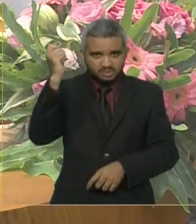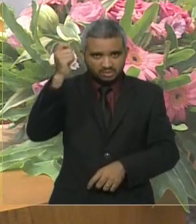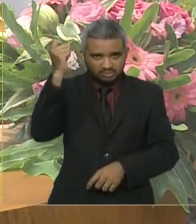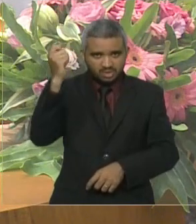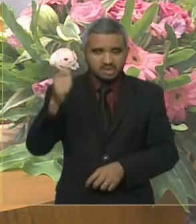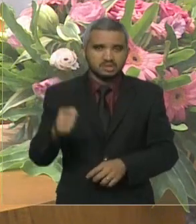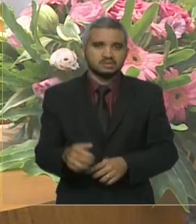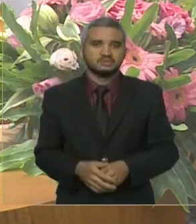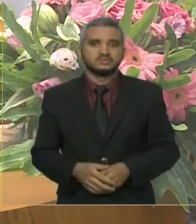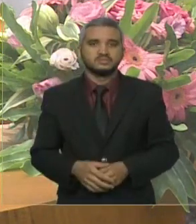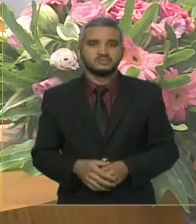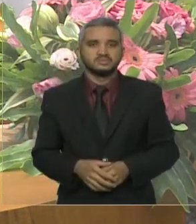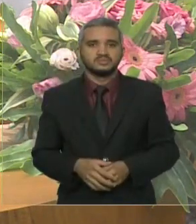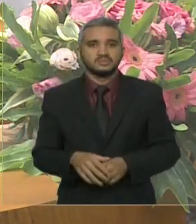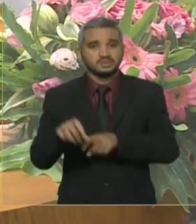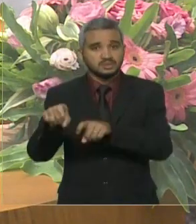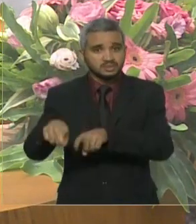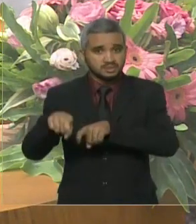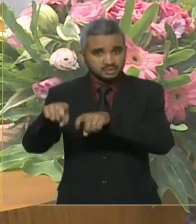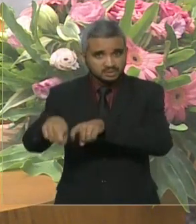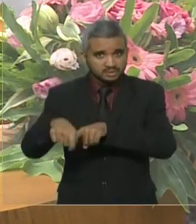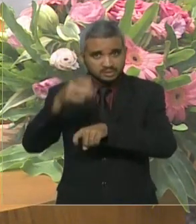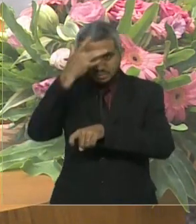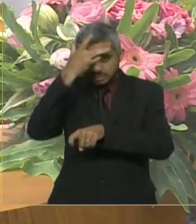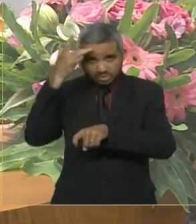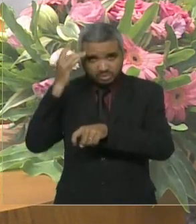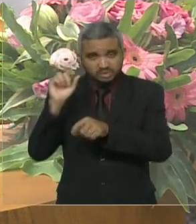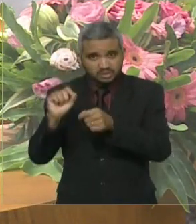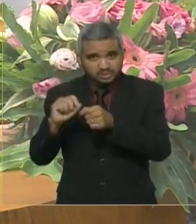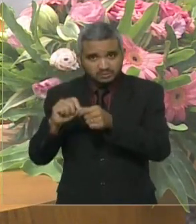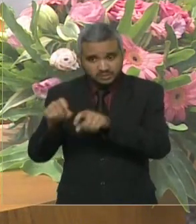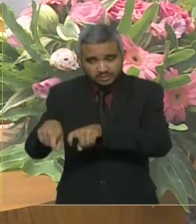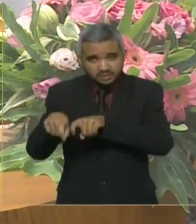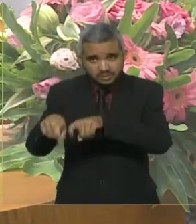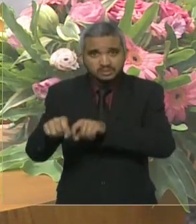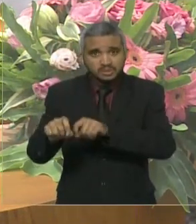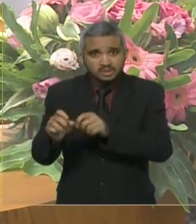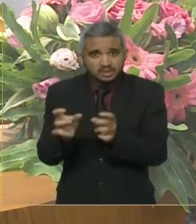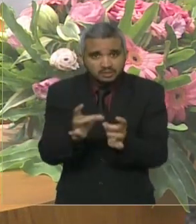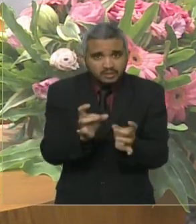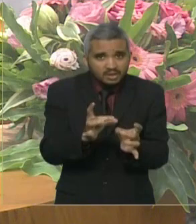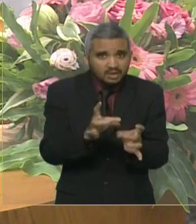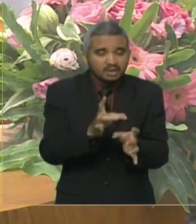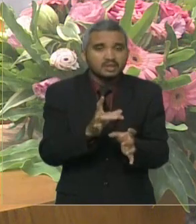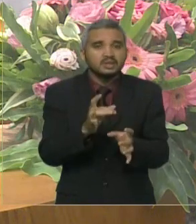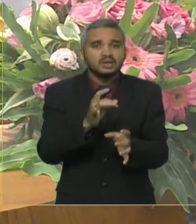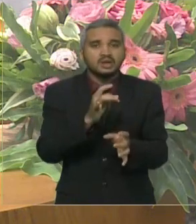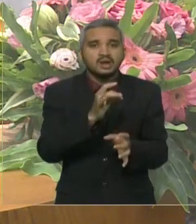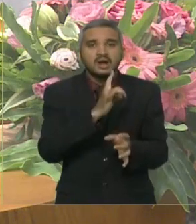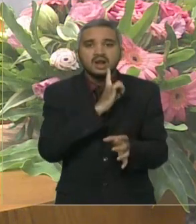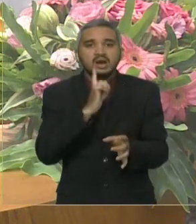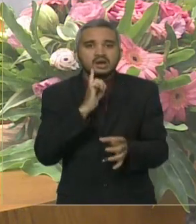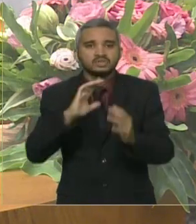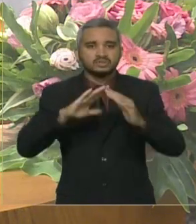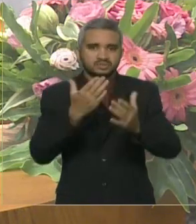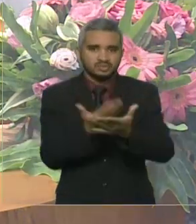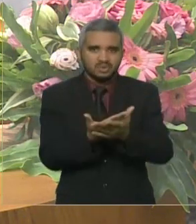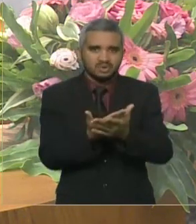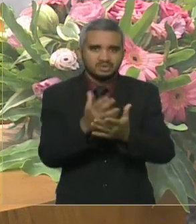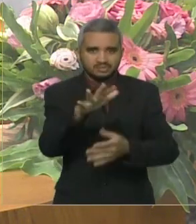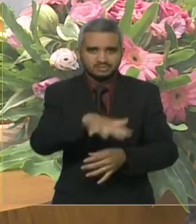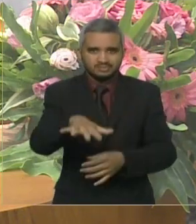que fazem e que vendem a merenda escolar para o município de Barra do Corda. Depois, iremos